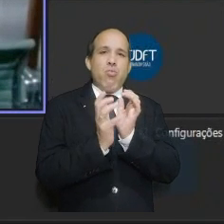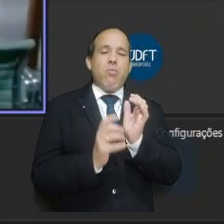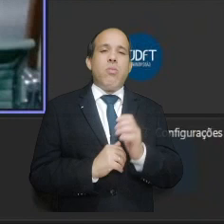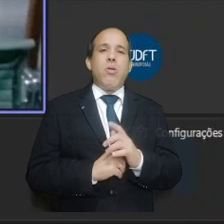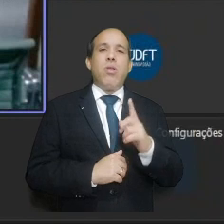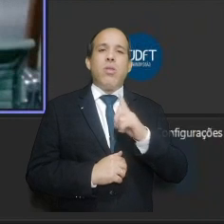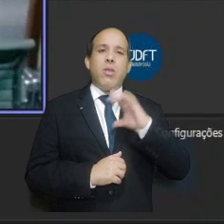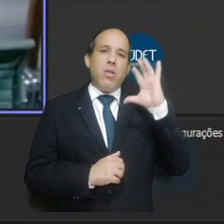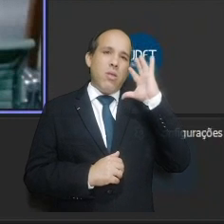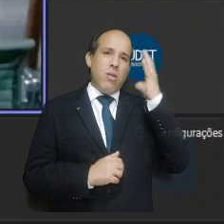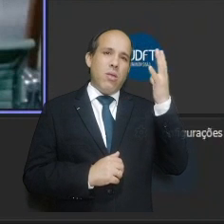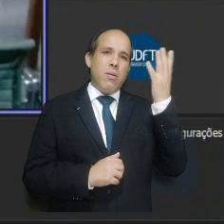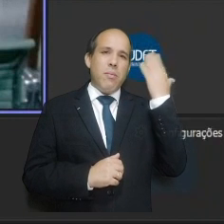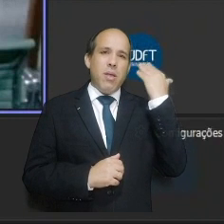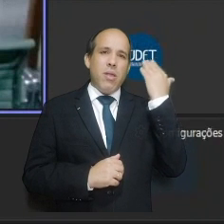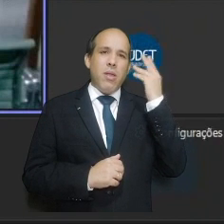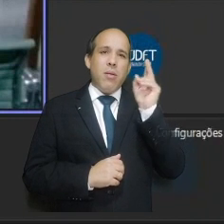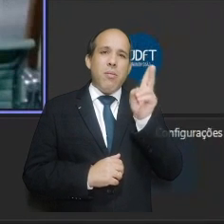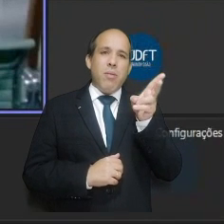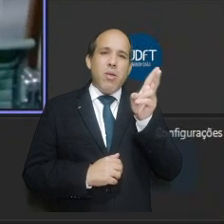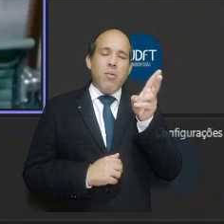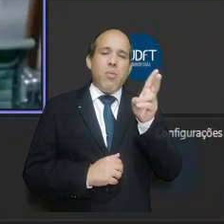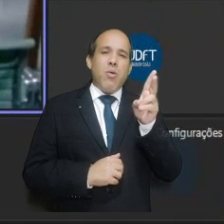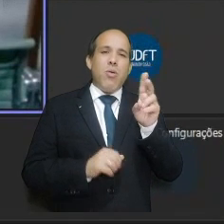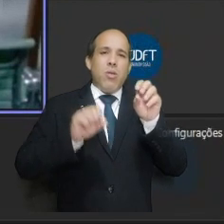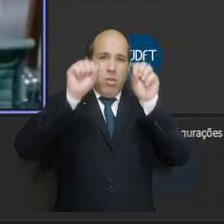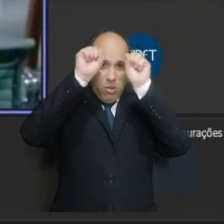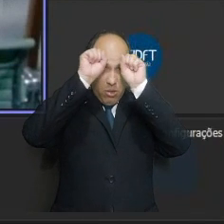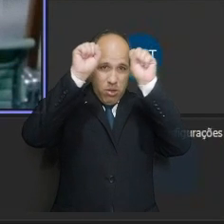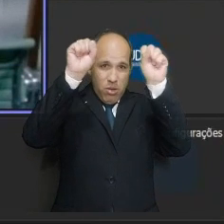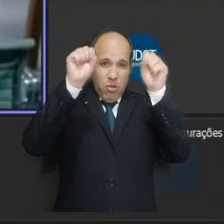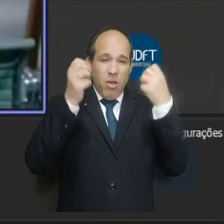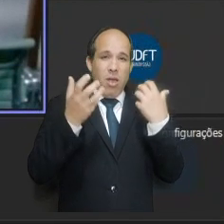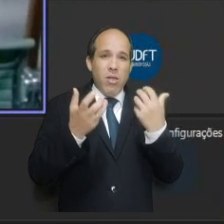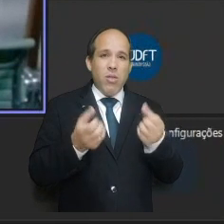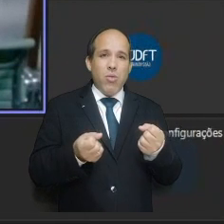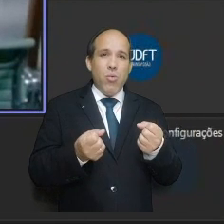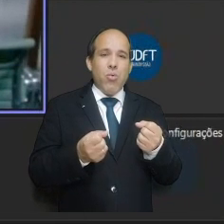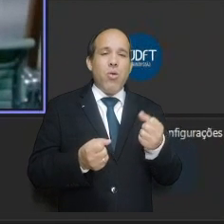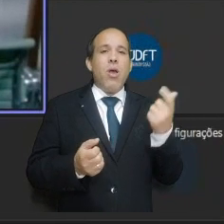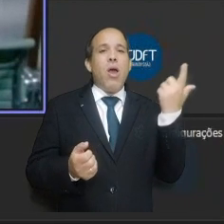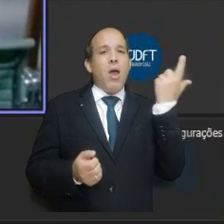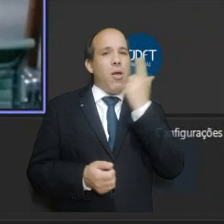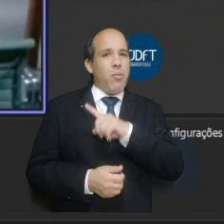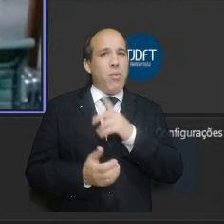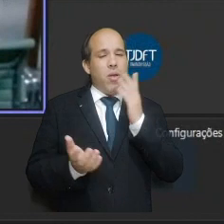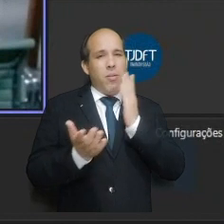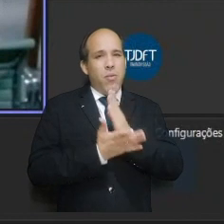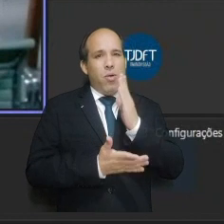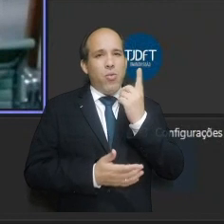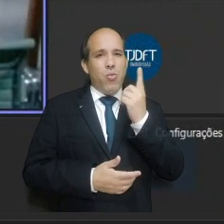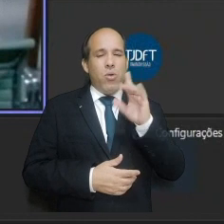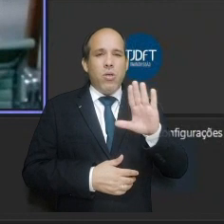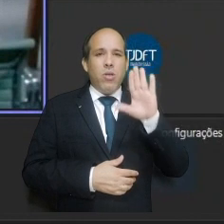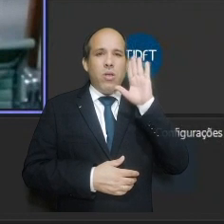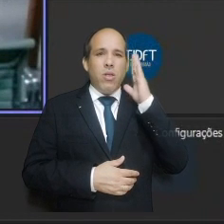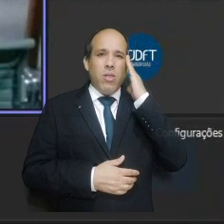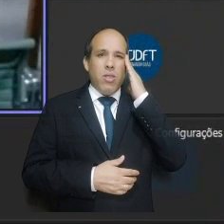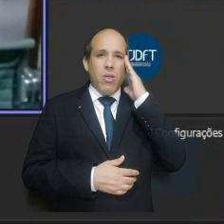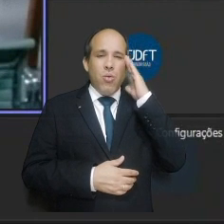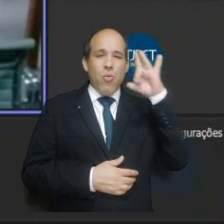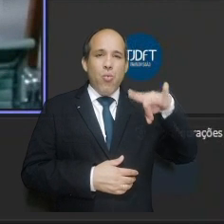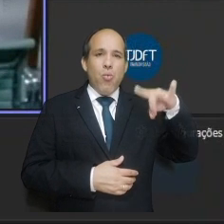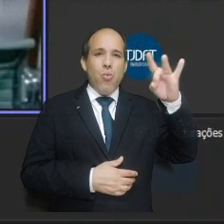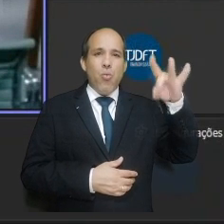colegiado, invocando uma decisão pretérita do próprio tribunal, em que havia considerado apto o candidato para outro